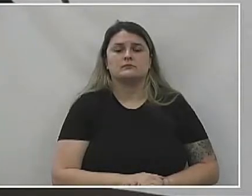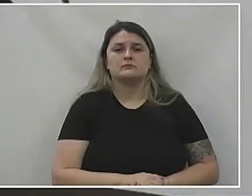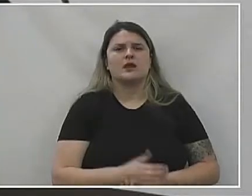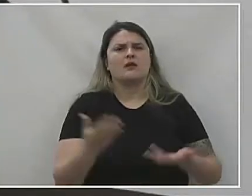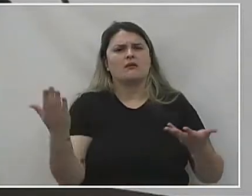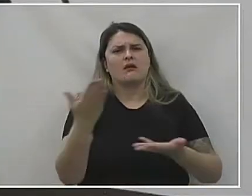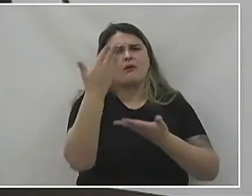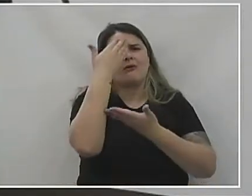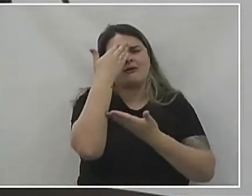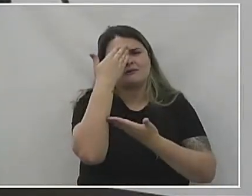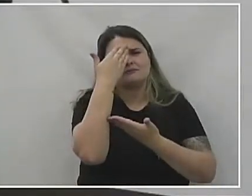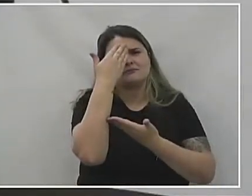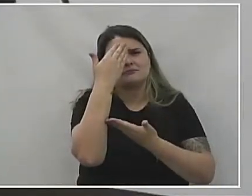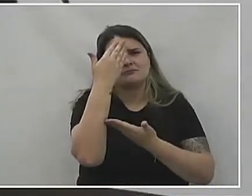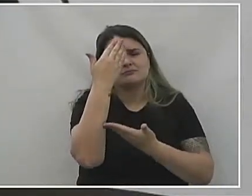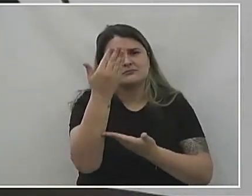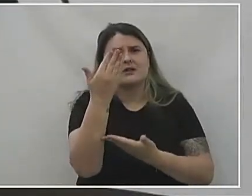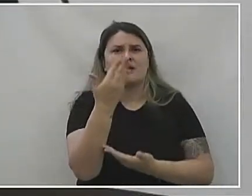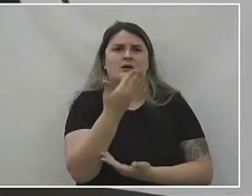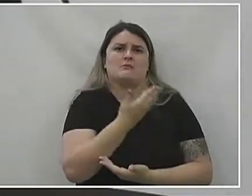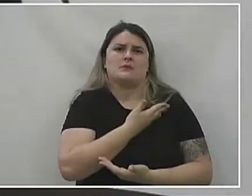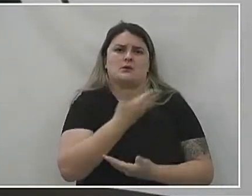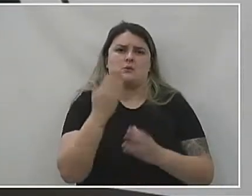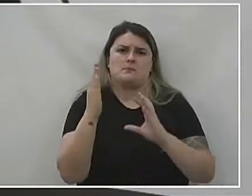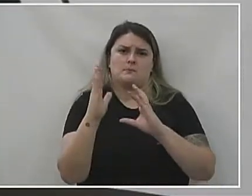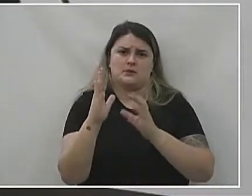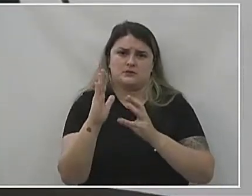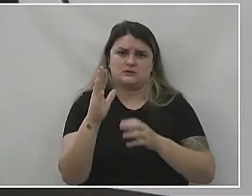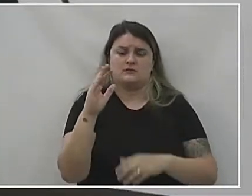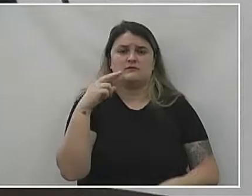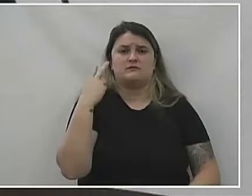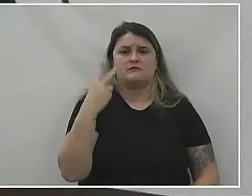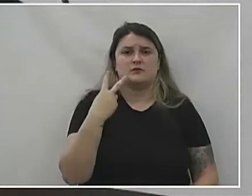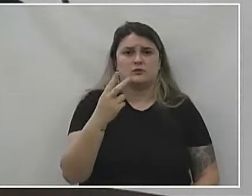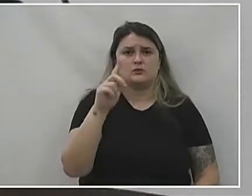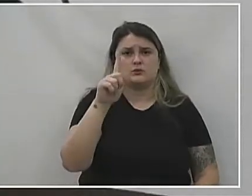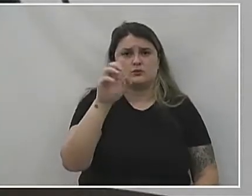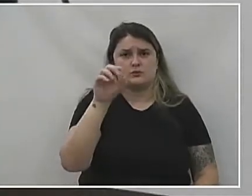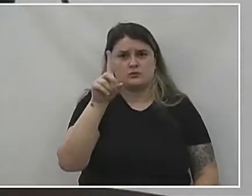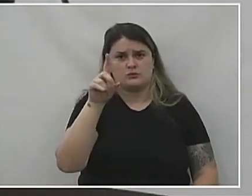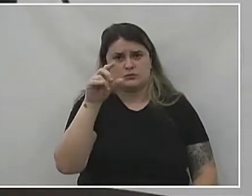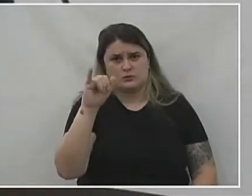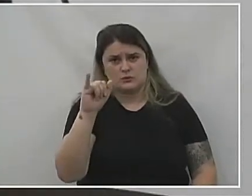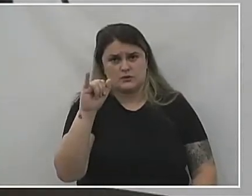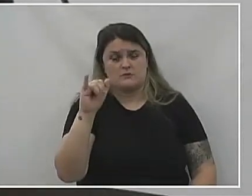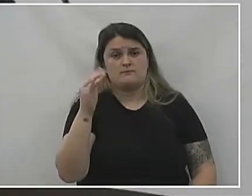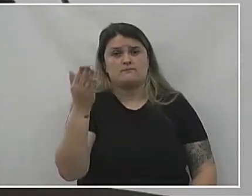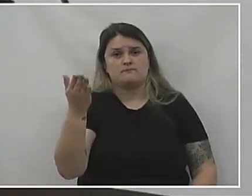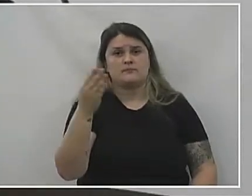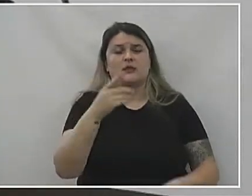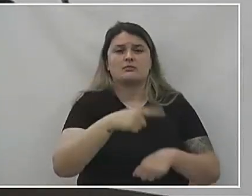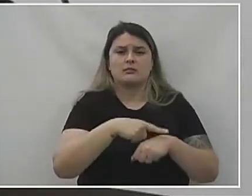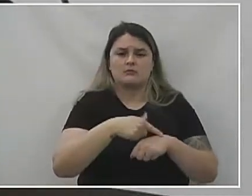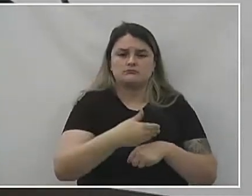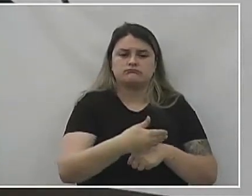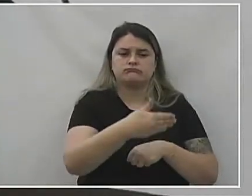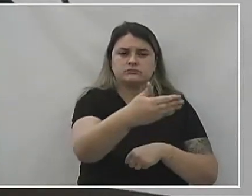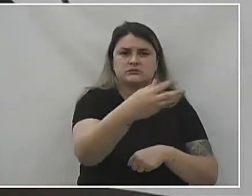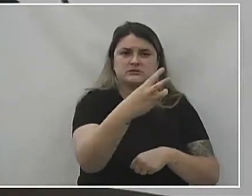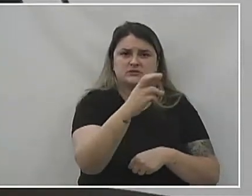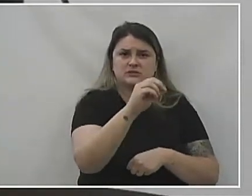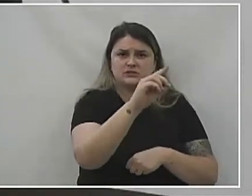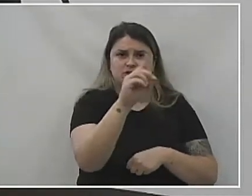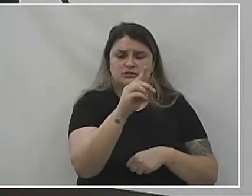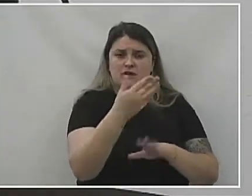de maneira pública ao meu colega de partido o Denilson Godoy e TVI por um período afastado por